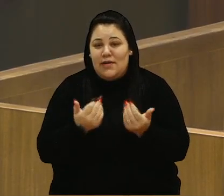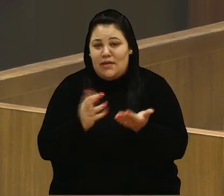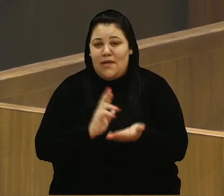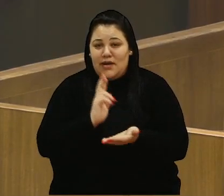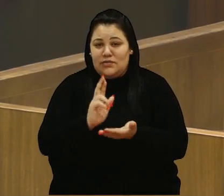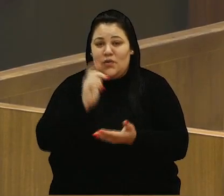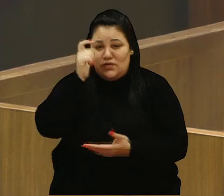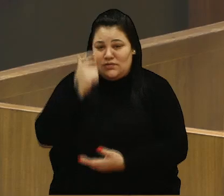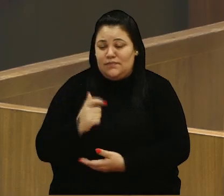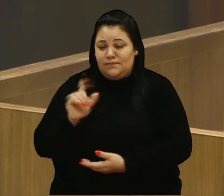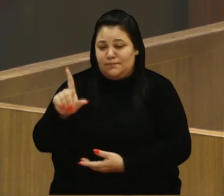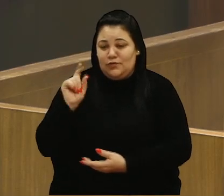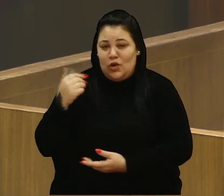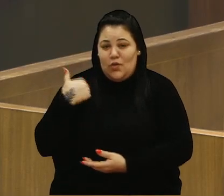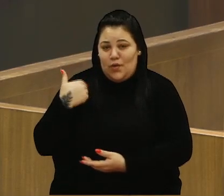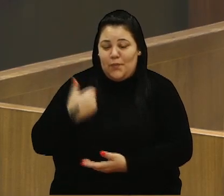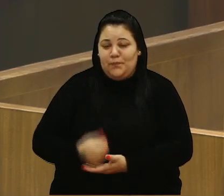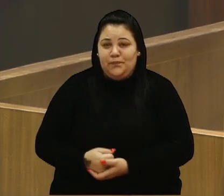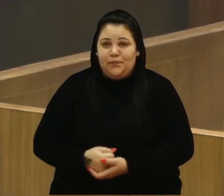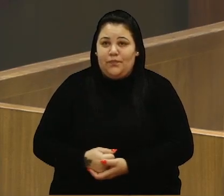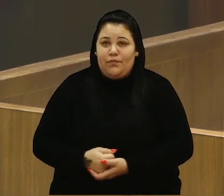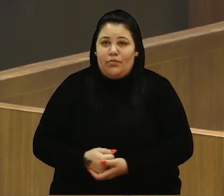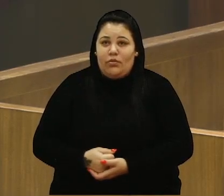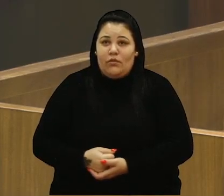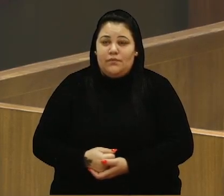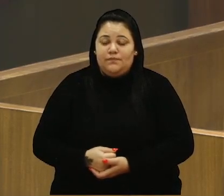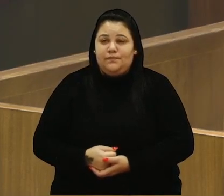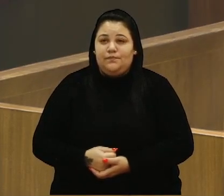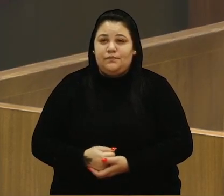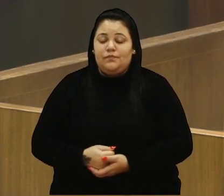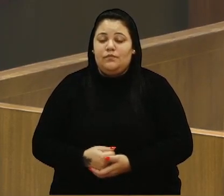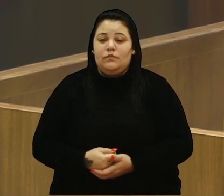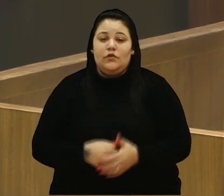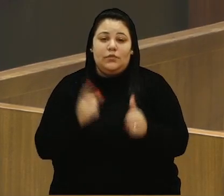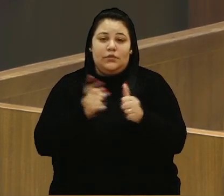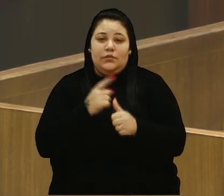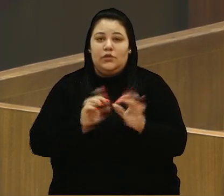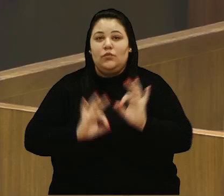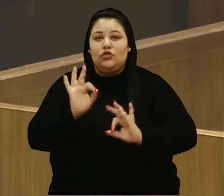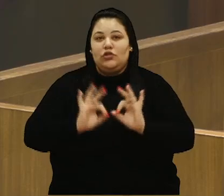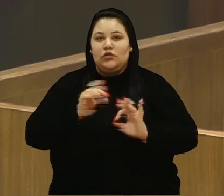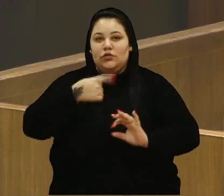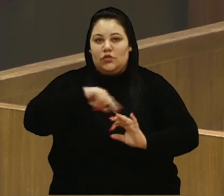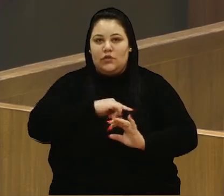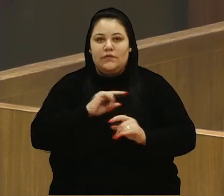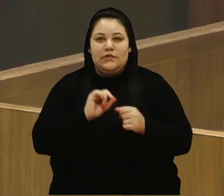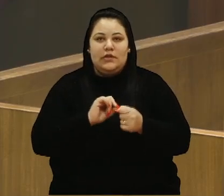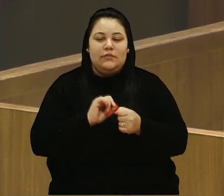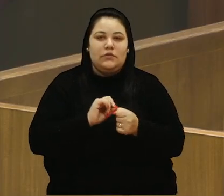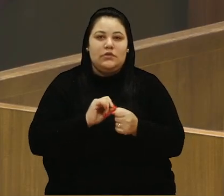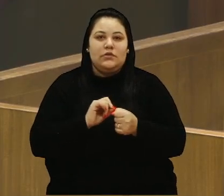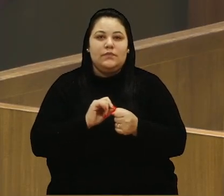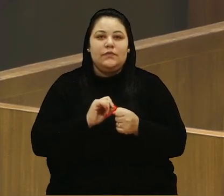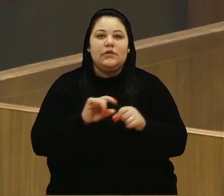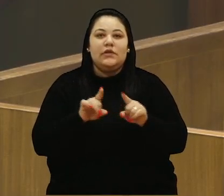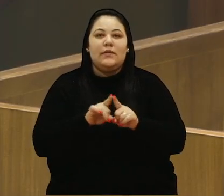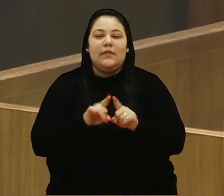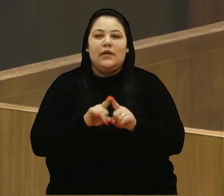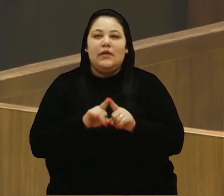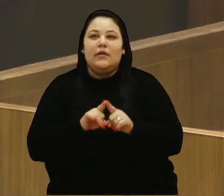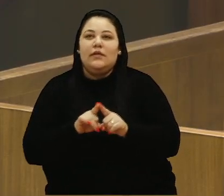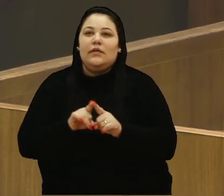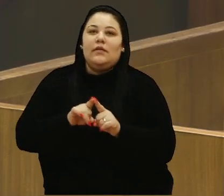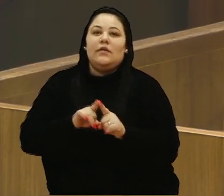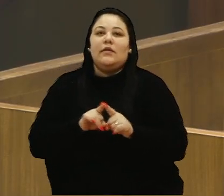colocou aqui. A falta de troco eu coloquei aqui. O primeiro projeto que a gente fez ali... parte, vereador. Deixa de ser 2 horas, tá?